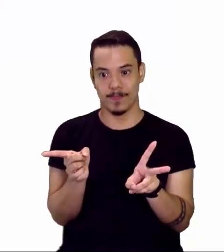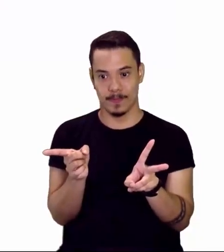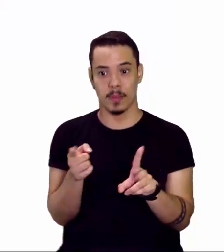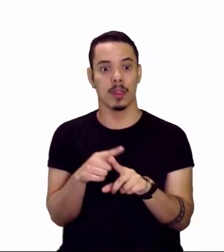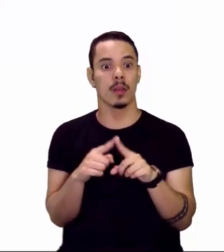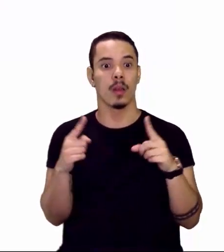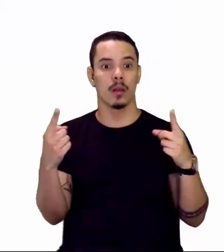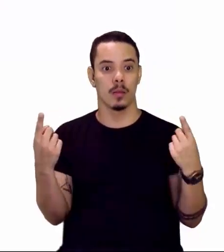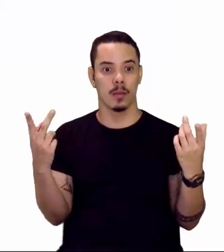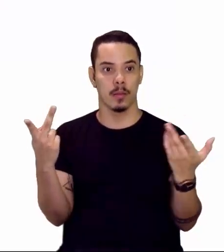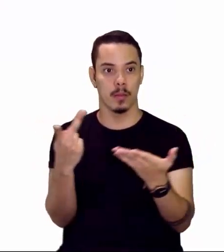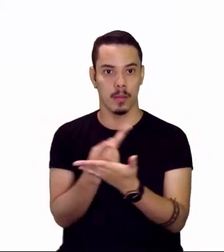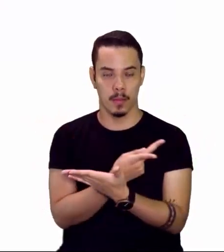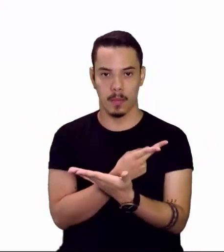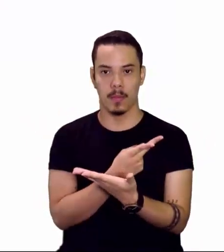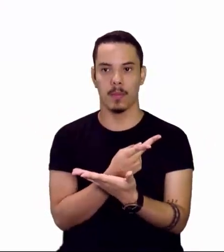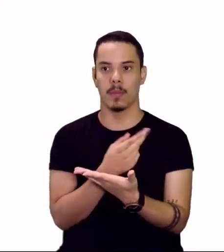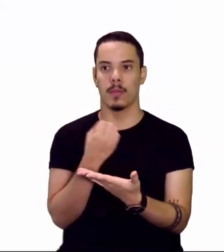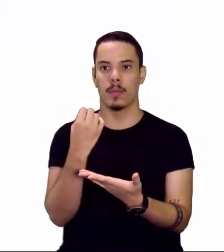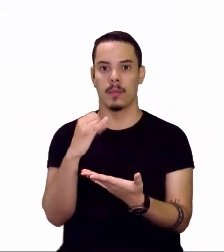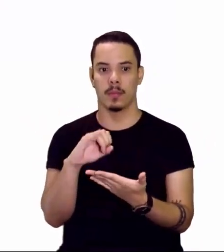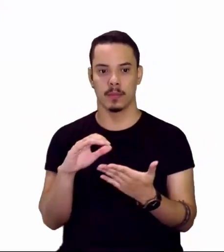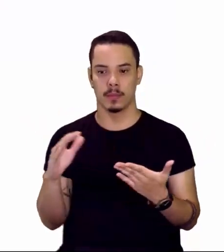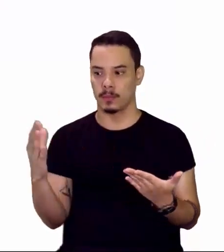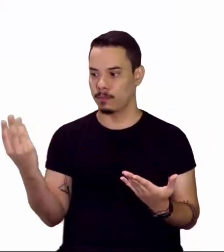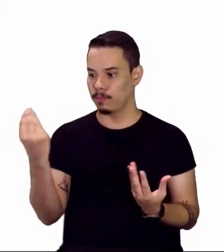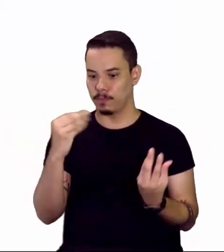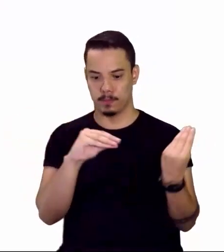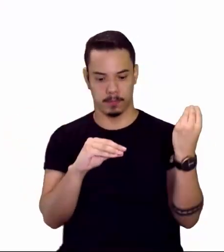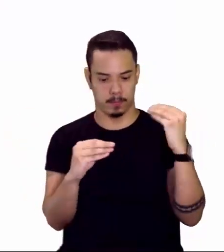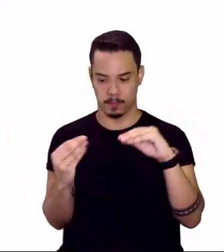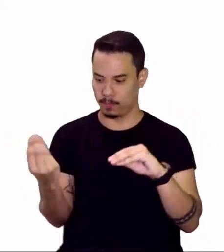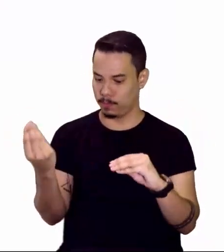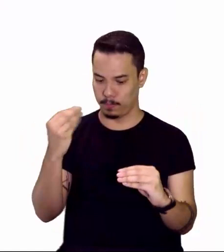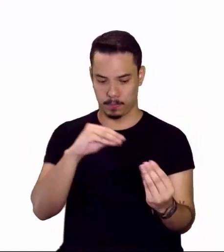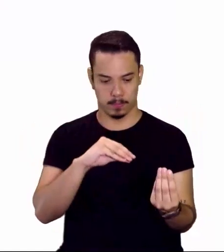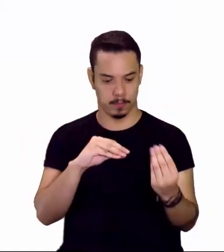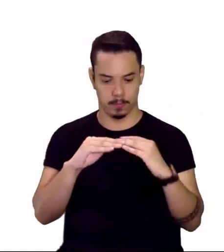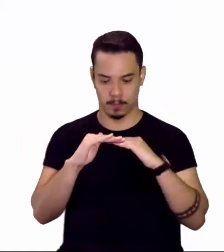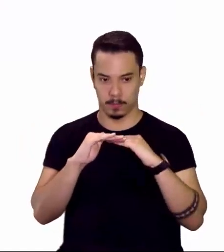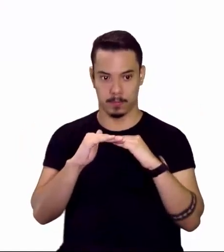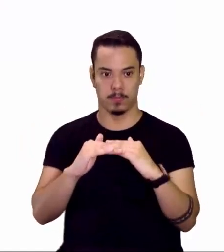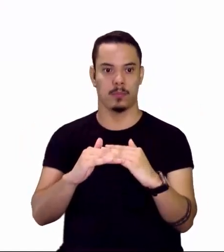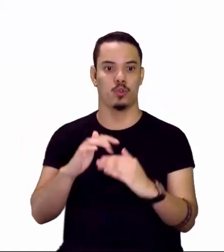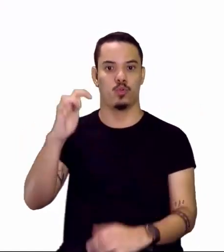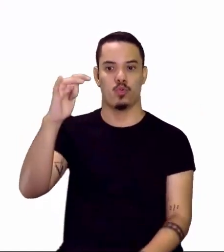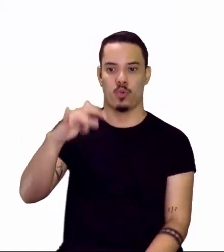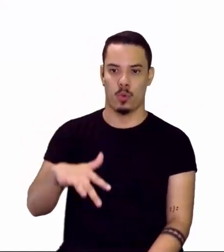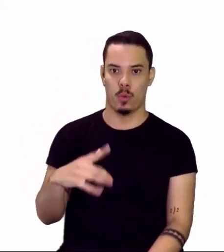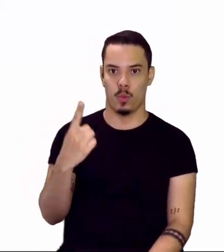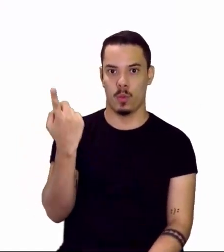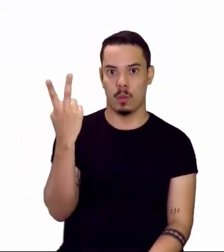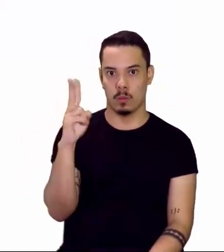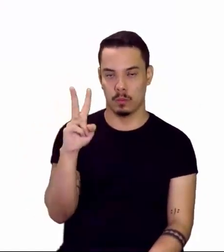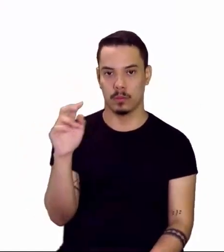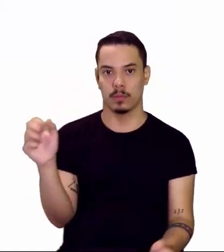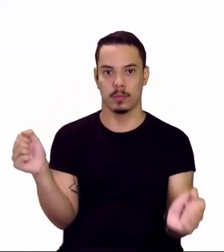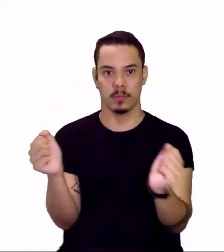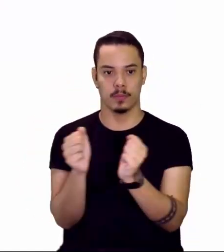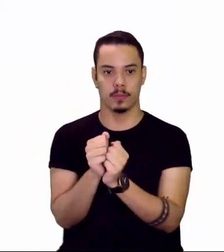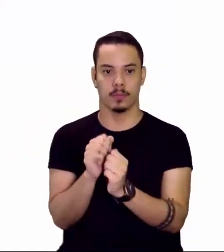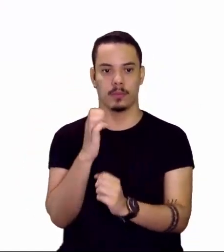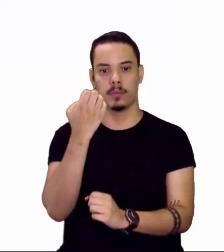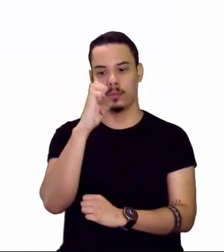Mas acontece que quando estabilizaram-se oxigênio e enxofre, sobrou um par de elétrons. Então, esses elétrons geraram